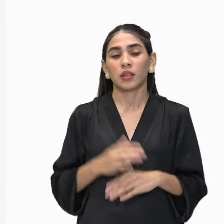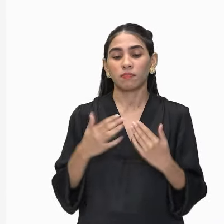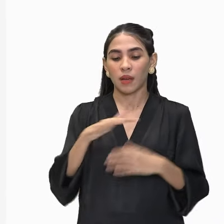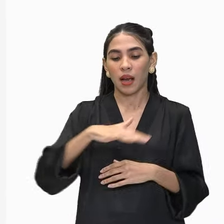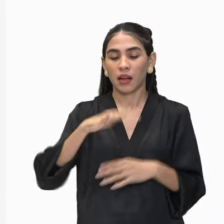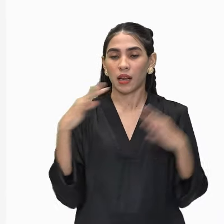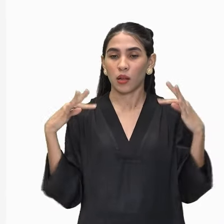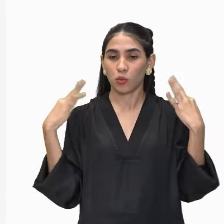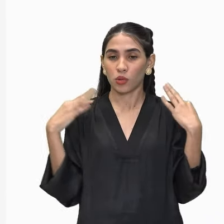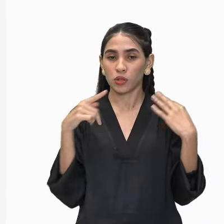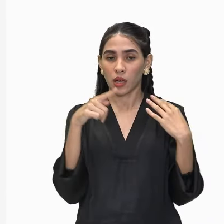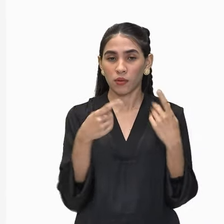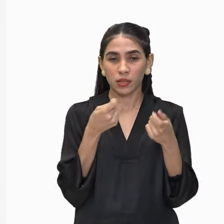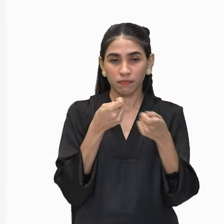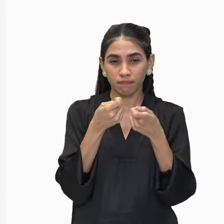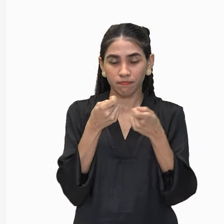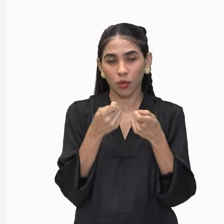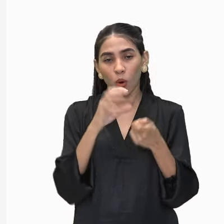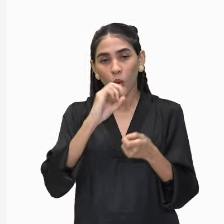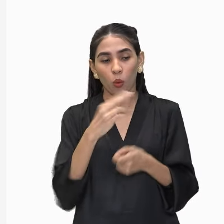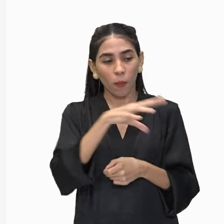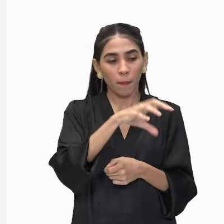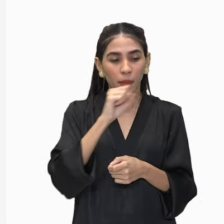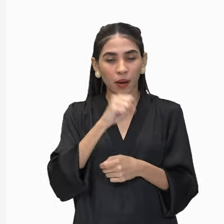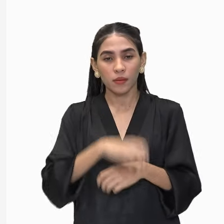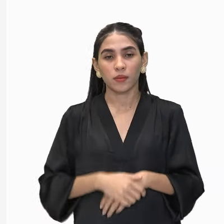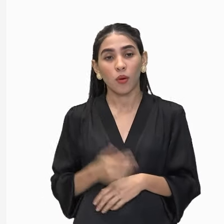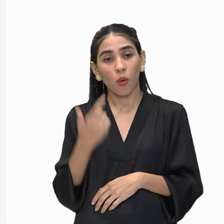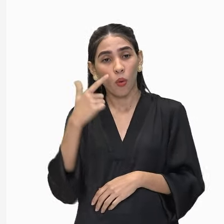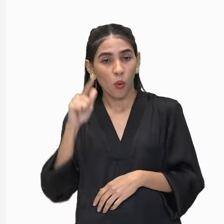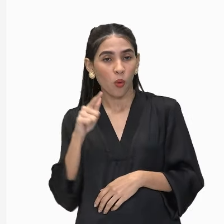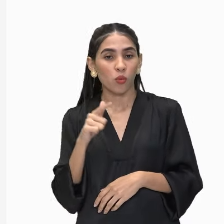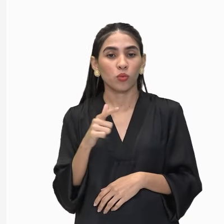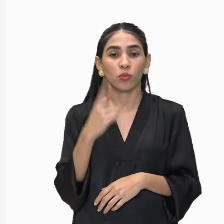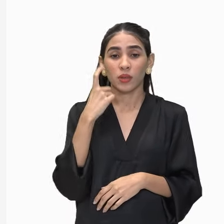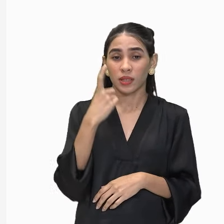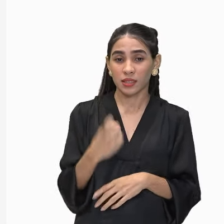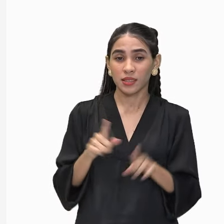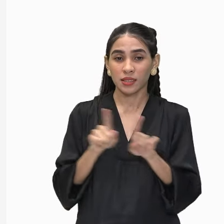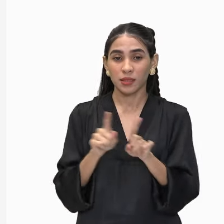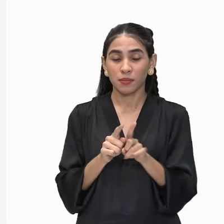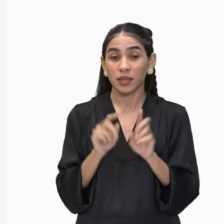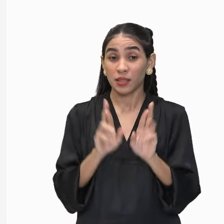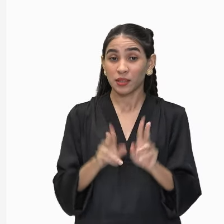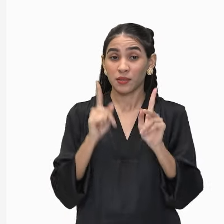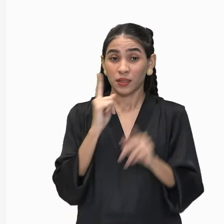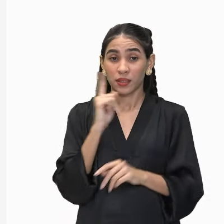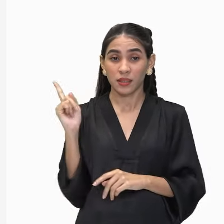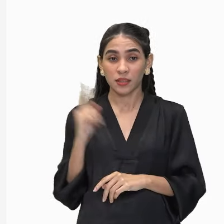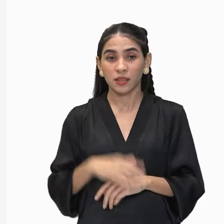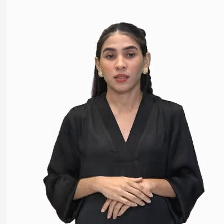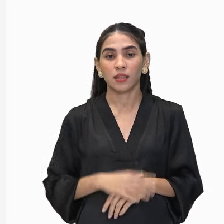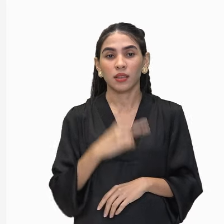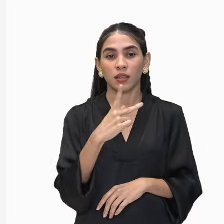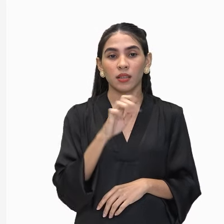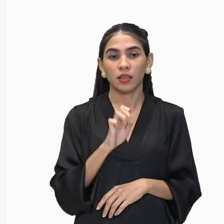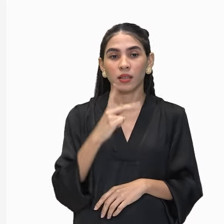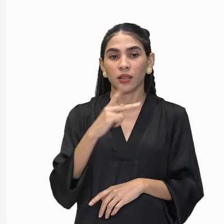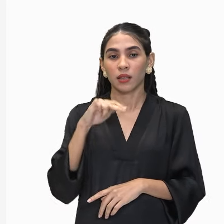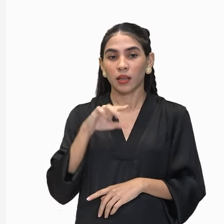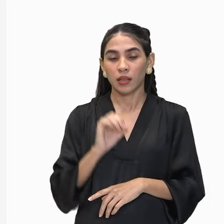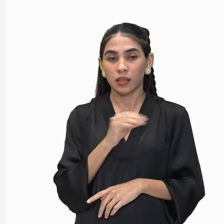de se manusear esse indivíduo. Outro indivíduo bem interessante e também bem diferente desse grupo é o pepino do